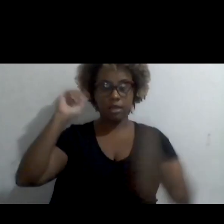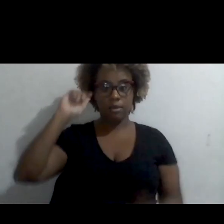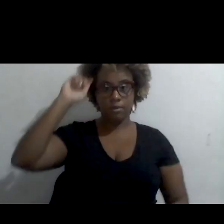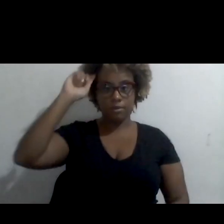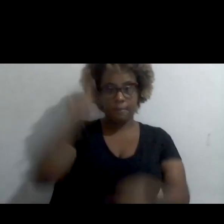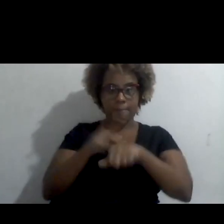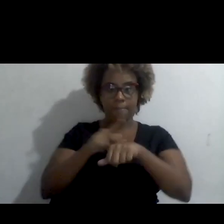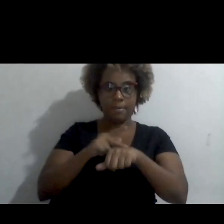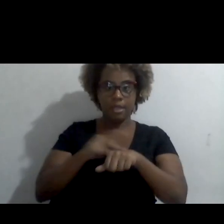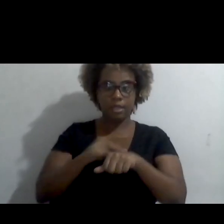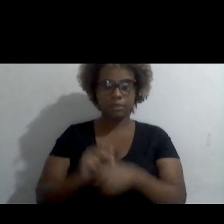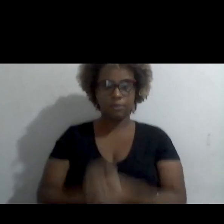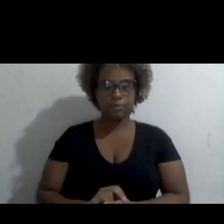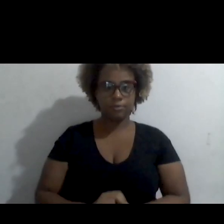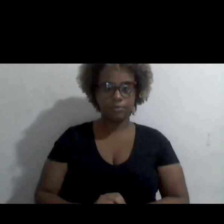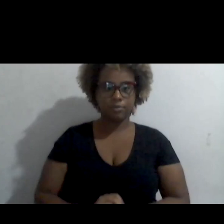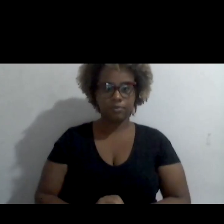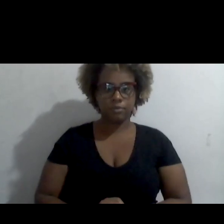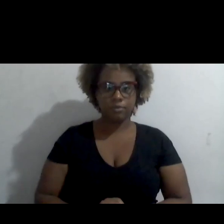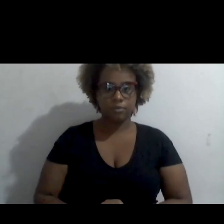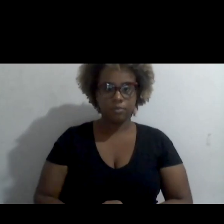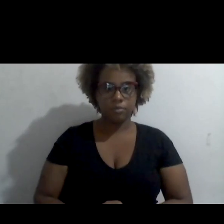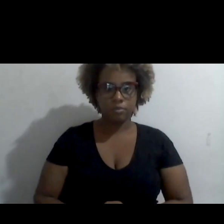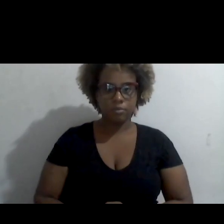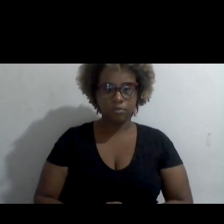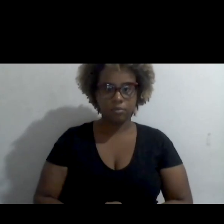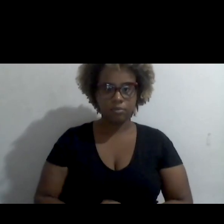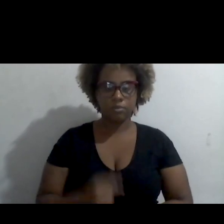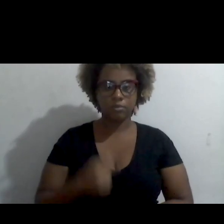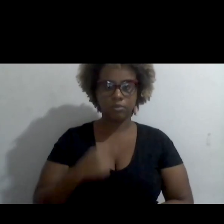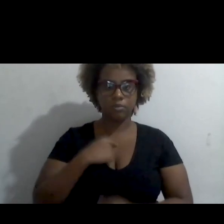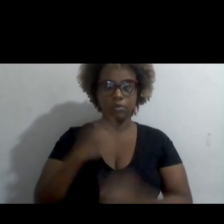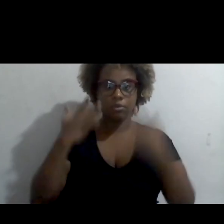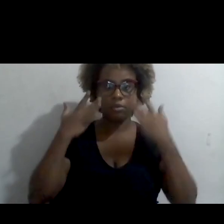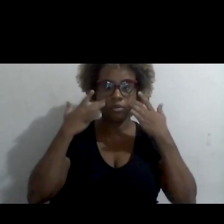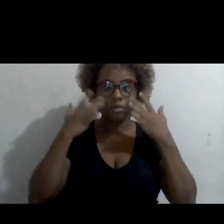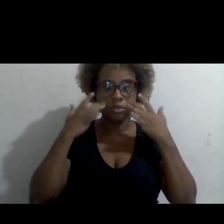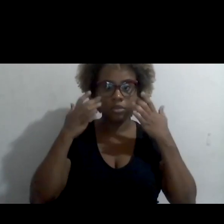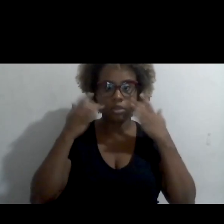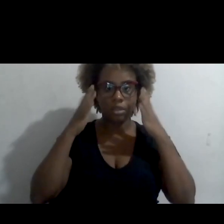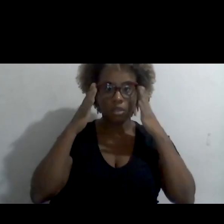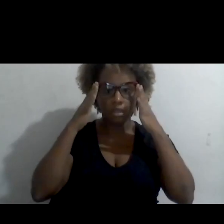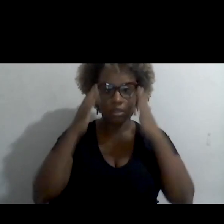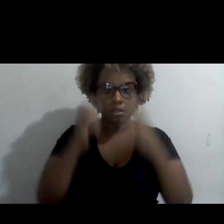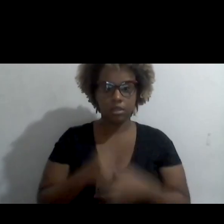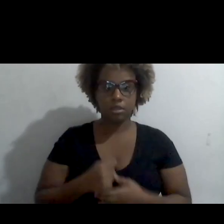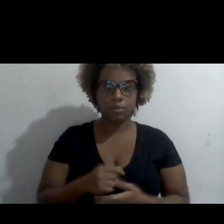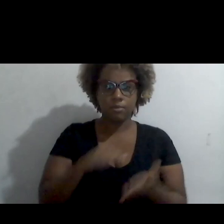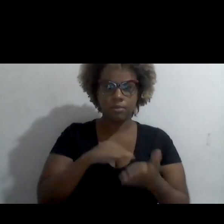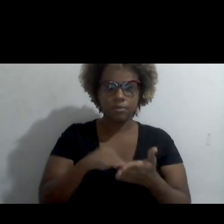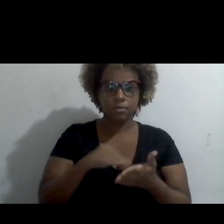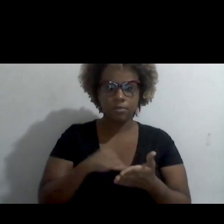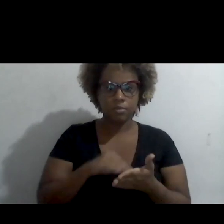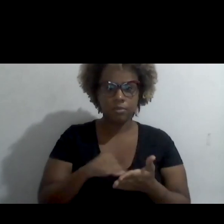branca. Eu sou do Teatro Castro Alves, do Balé do Teatro. Então, o Pitty, o secretário Bruno, eles sabem